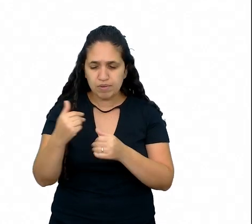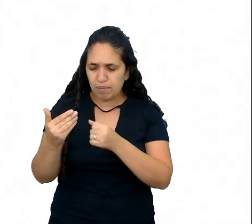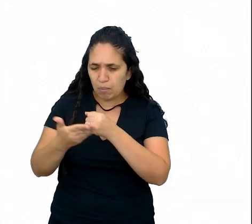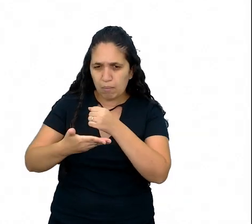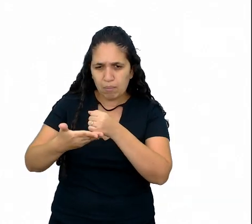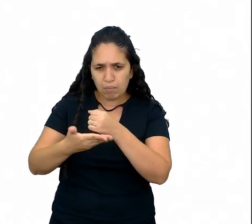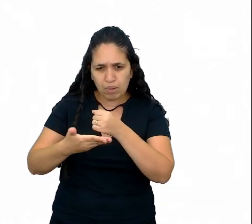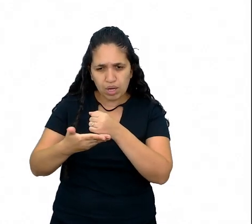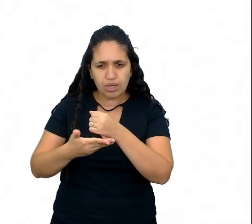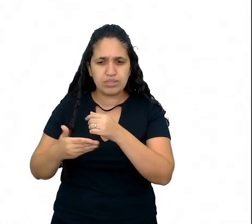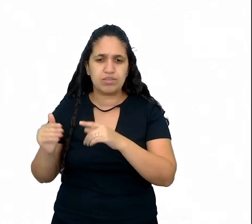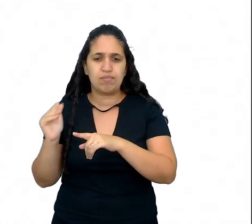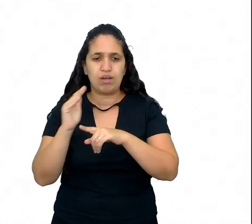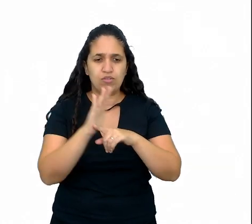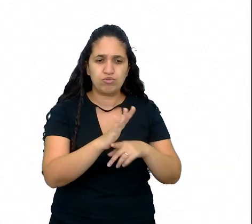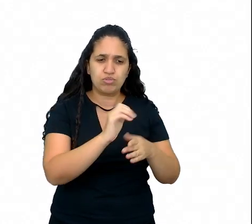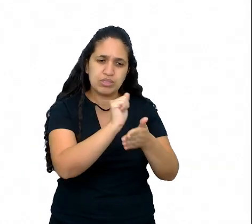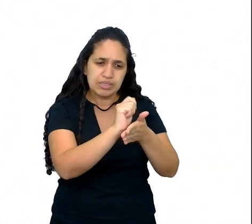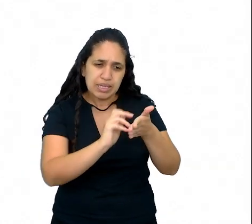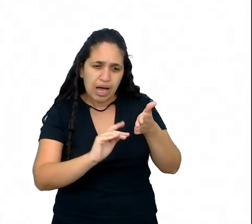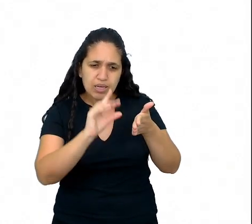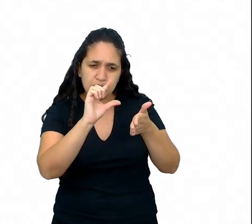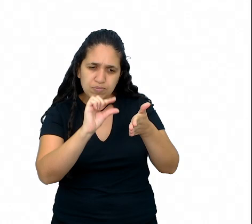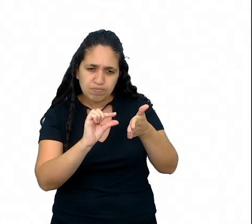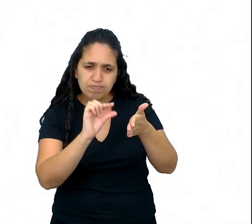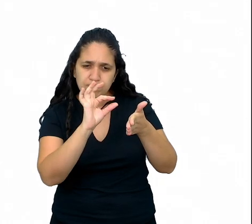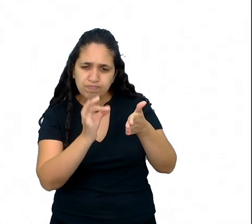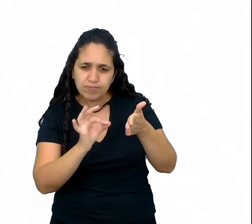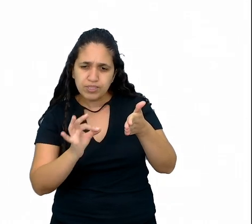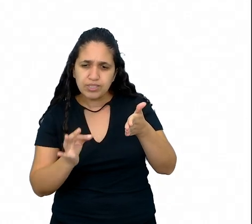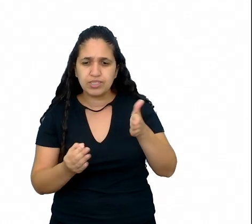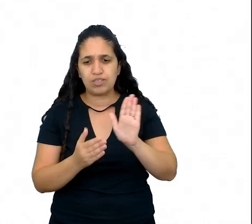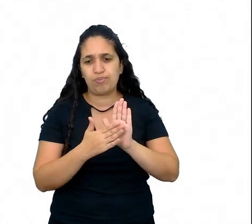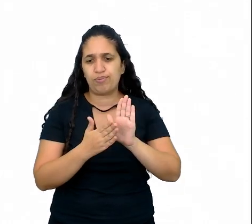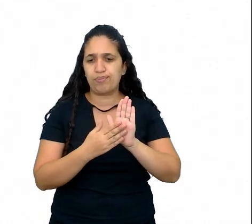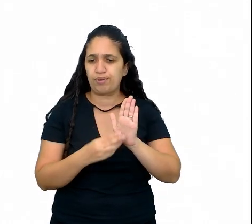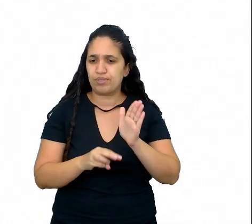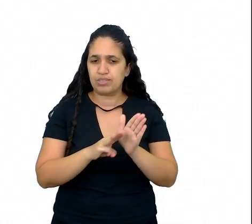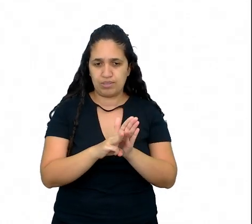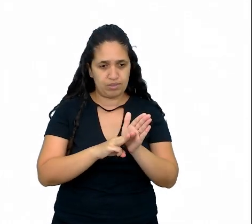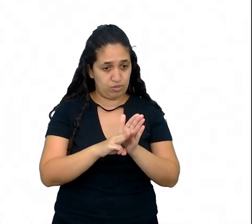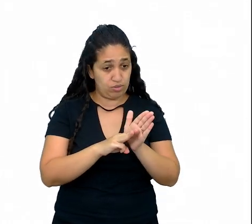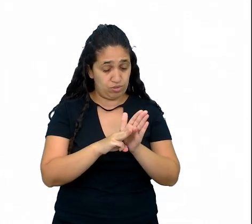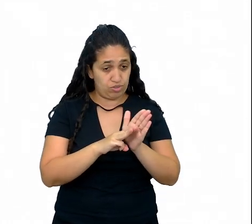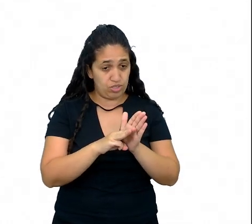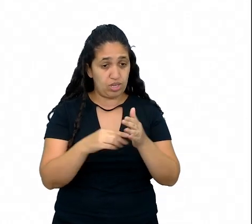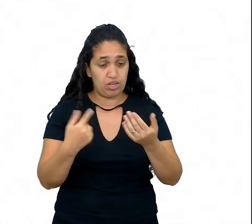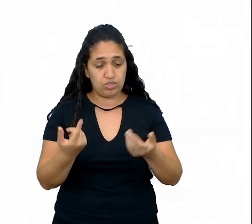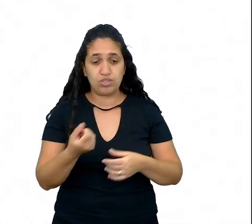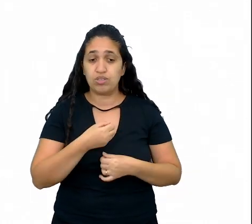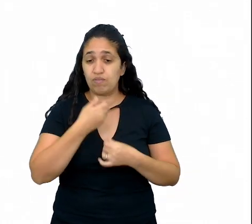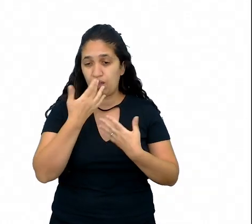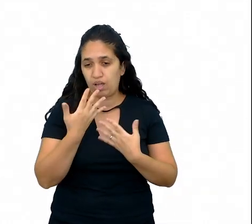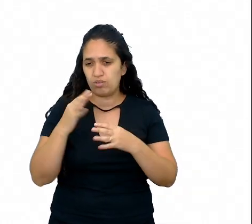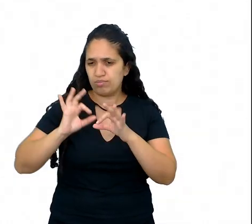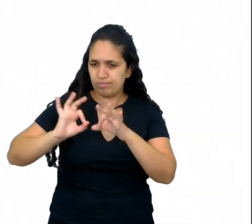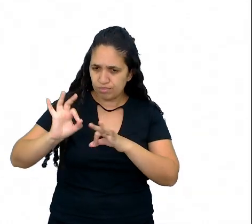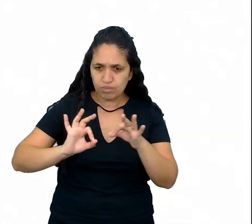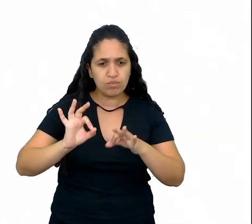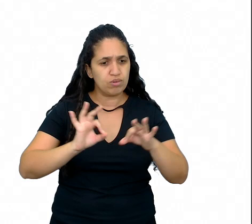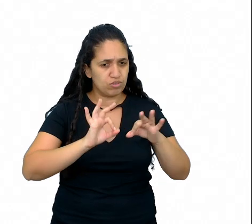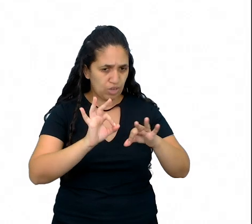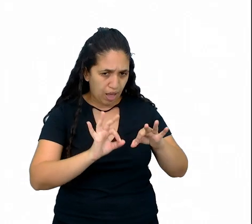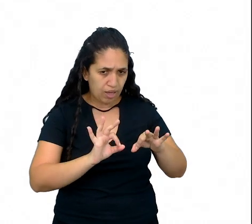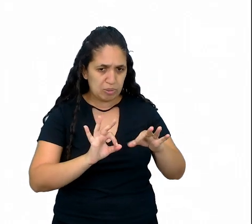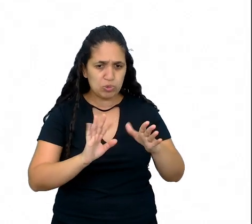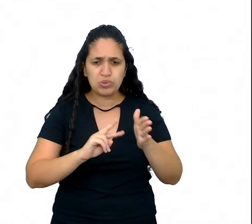mini lições propostas por essa metodologia, tá? E quando a gente está falando assim, né, de projeto, não quer dizer